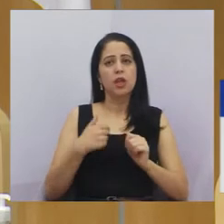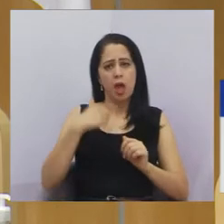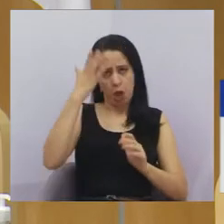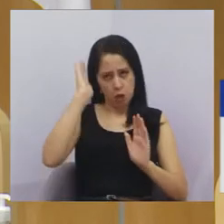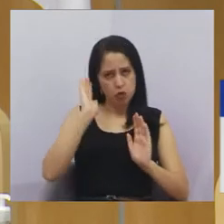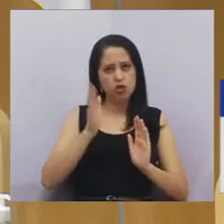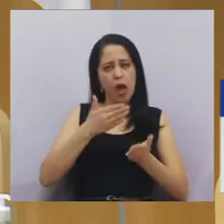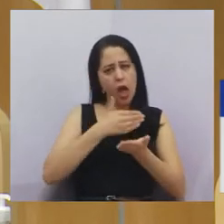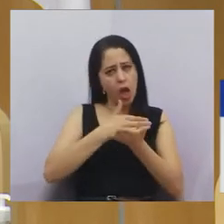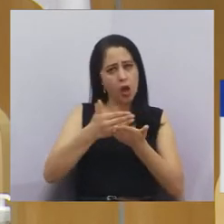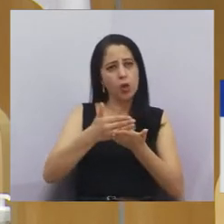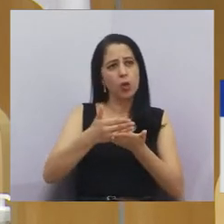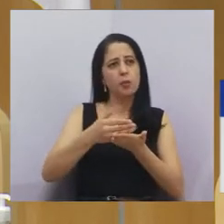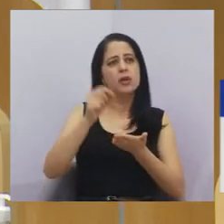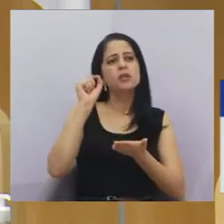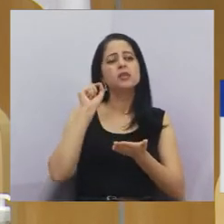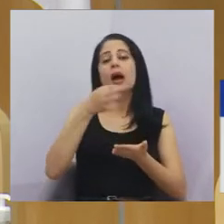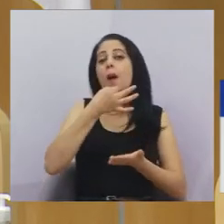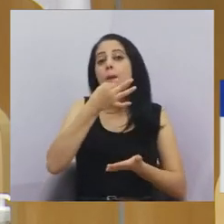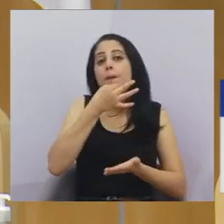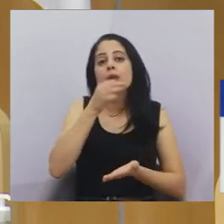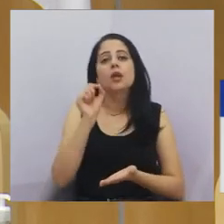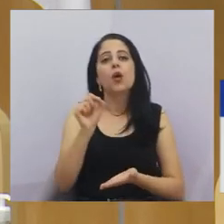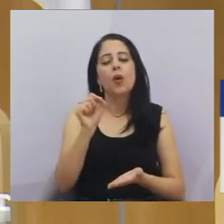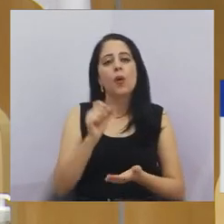minha fala até pelo fato